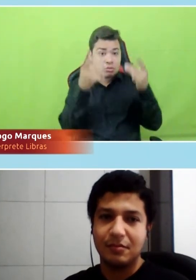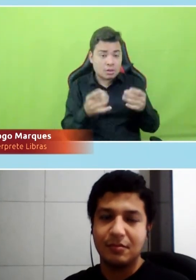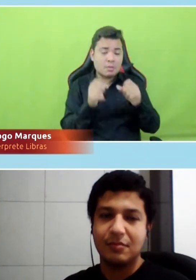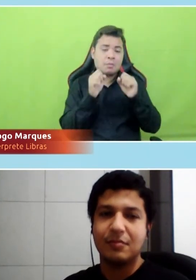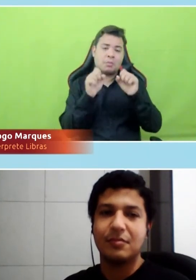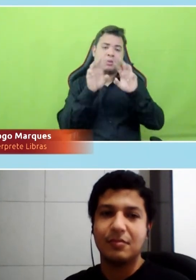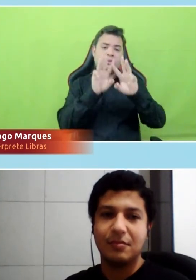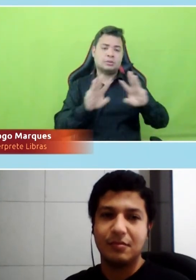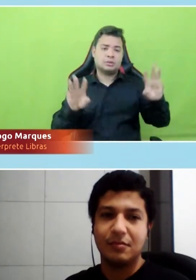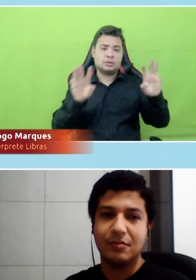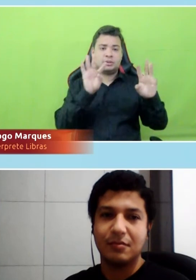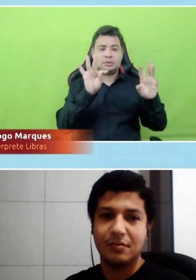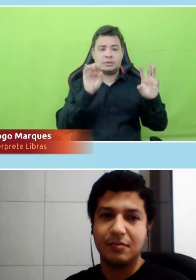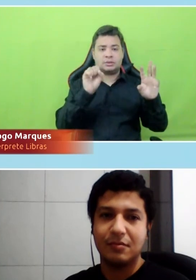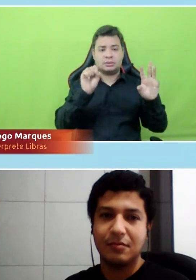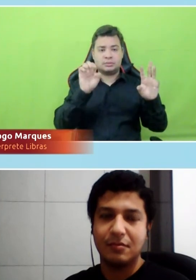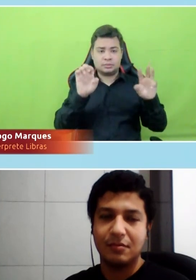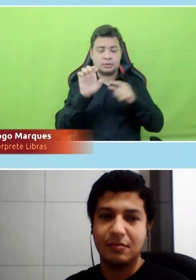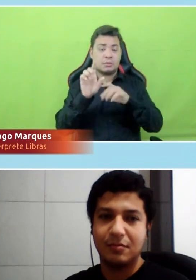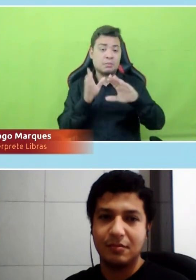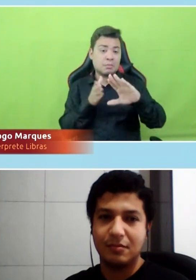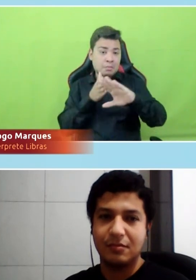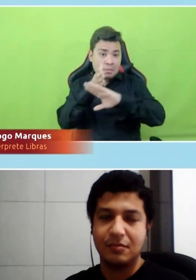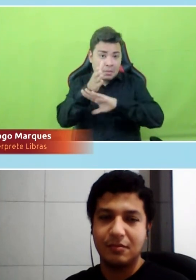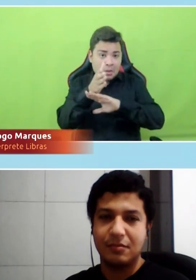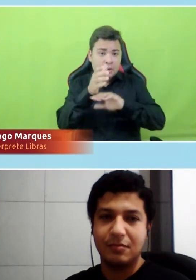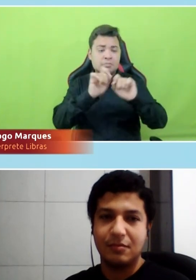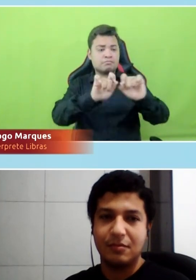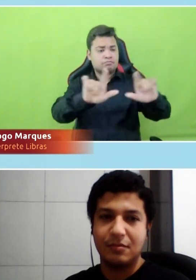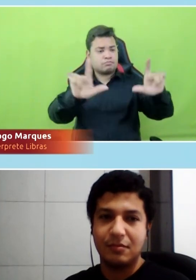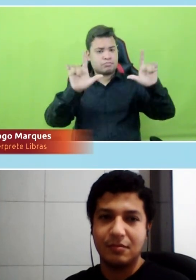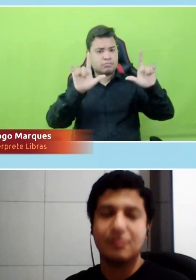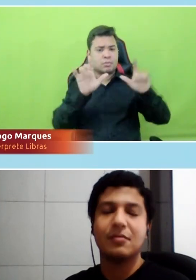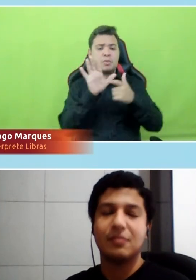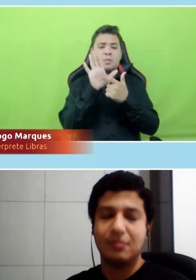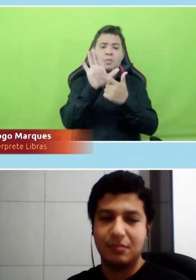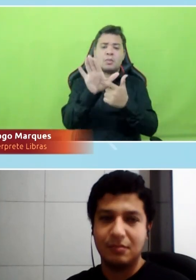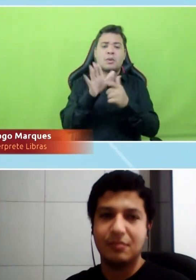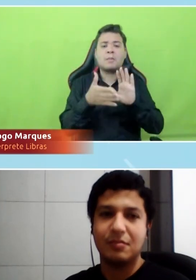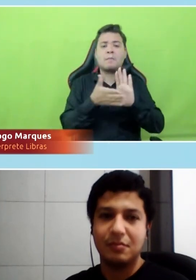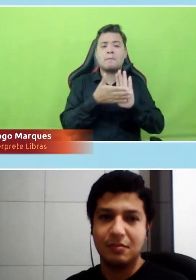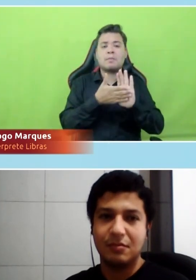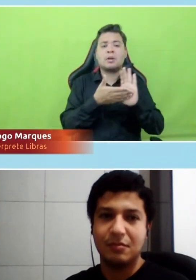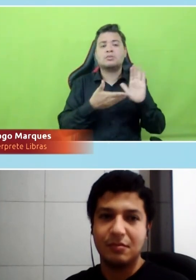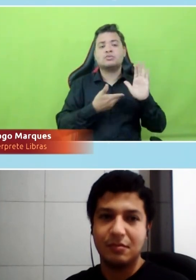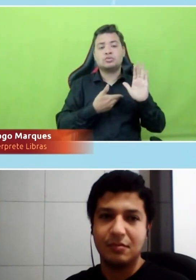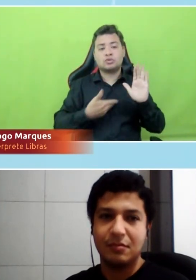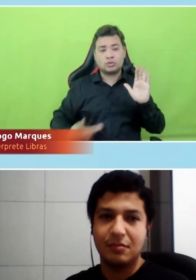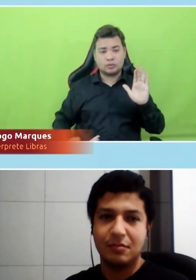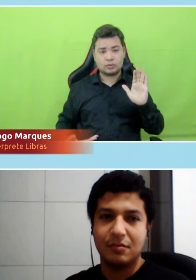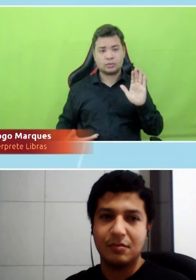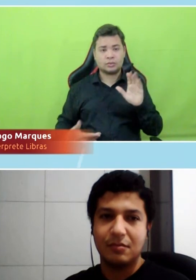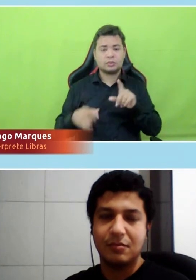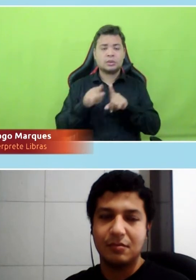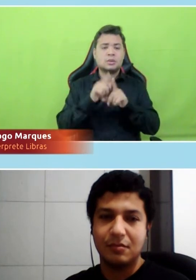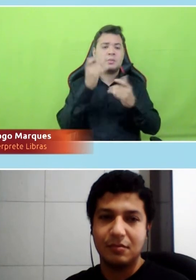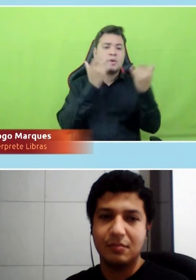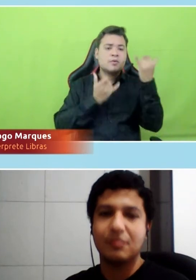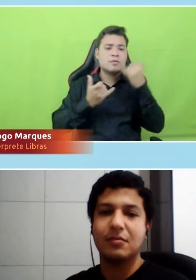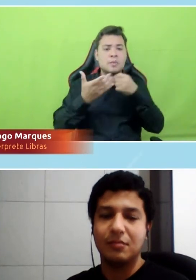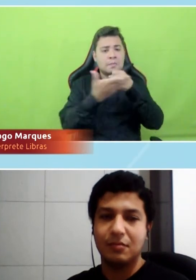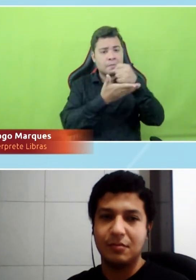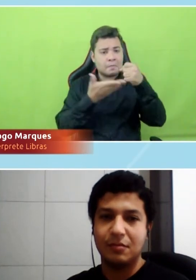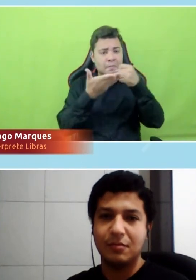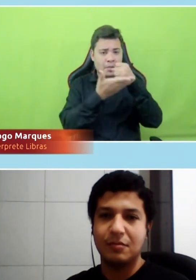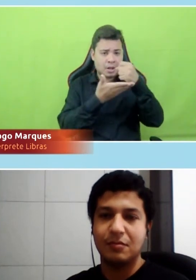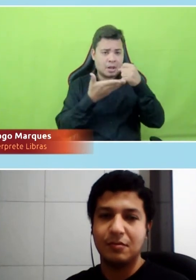e você acessa lá e pode conferir tanto os planos de governo, quanto também as informações básicas, como o patrimônio